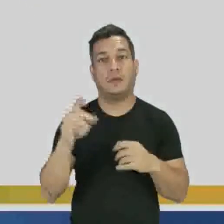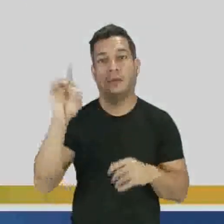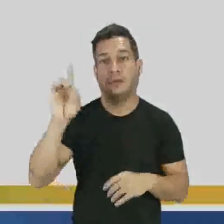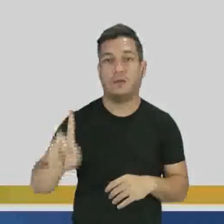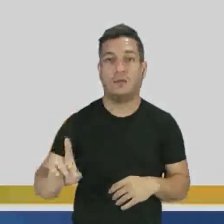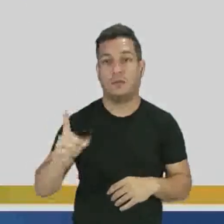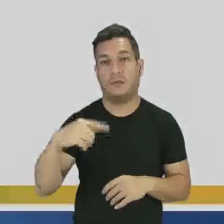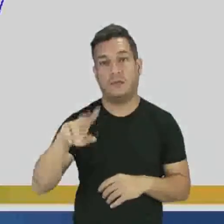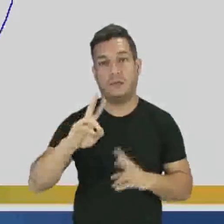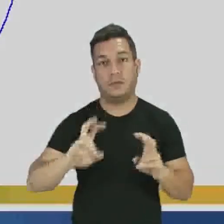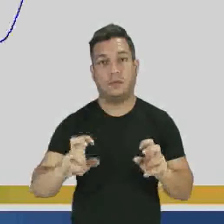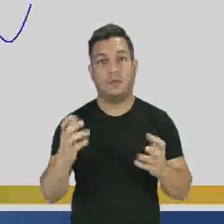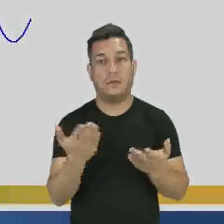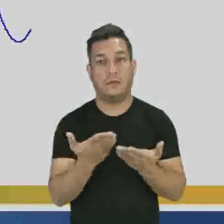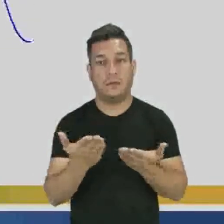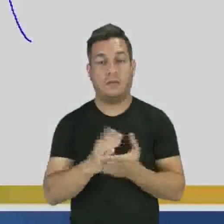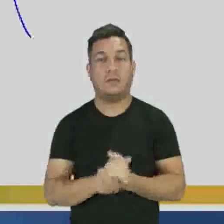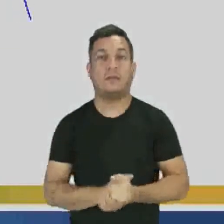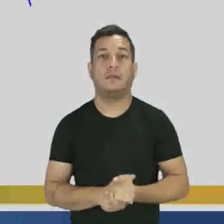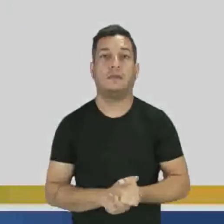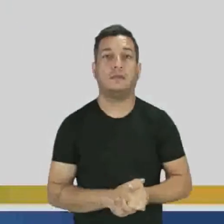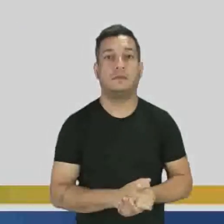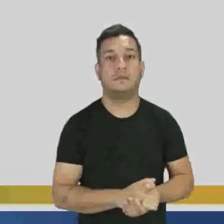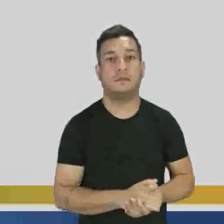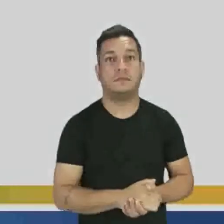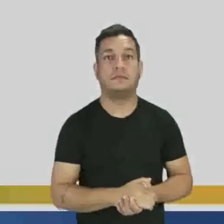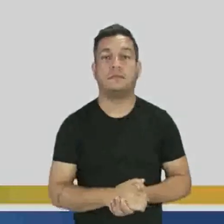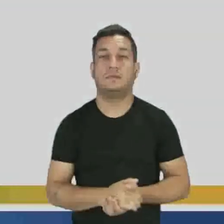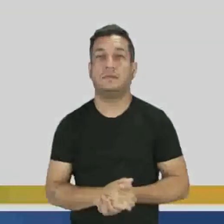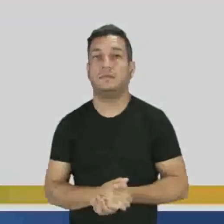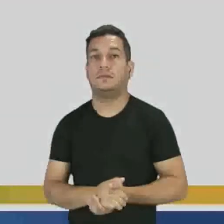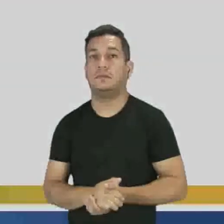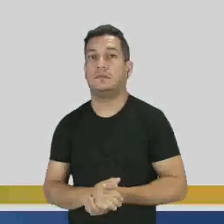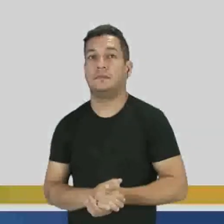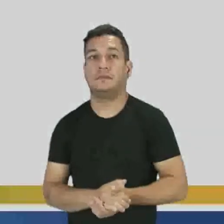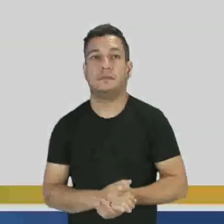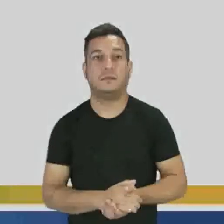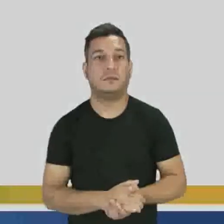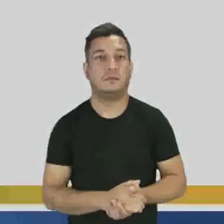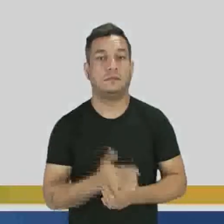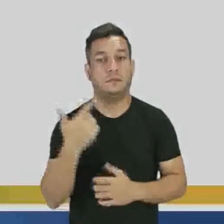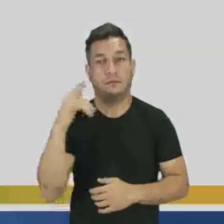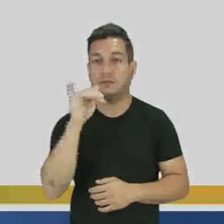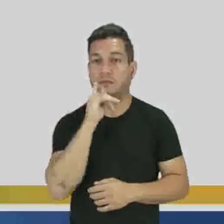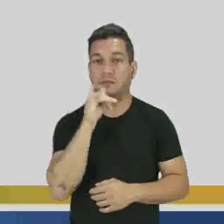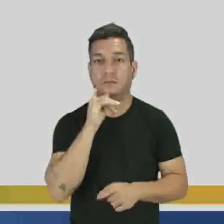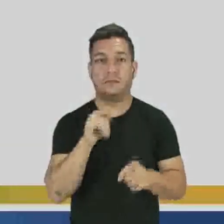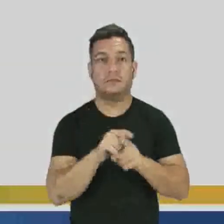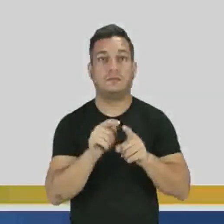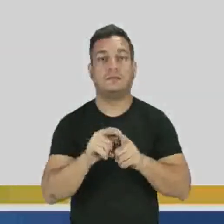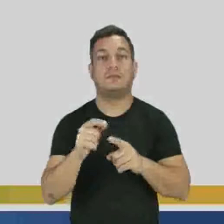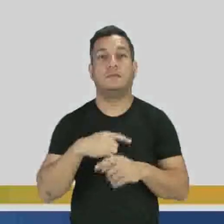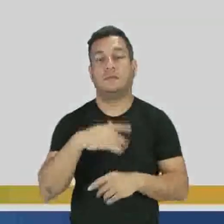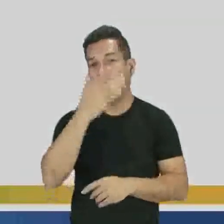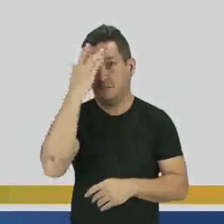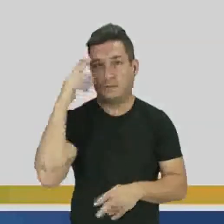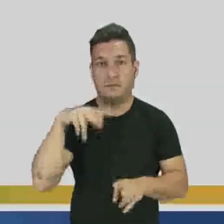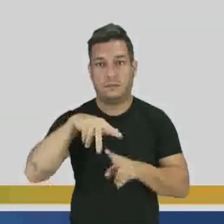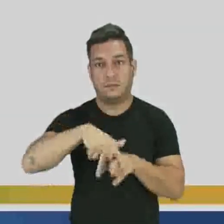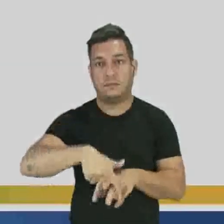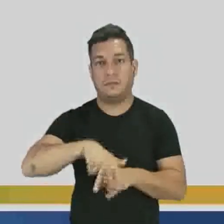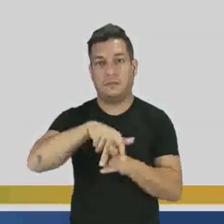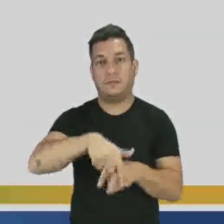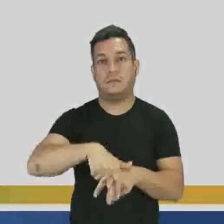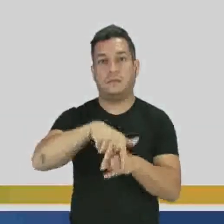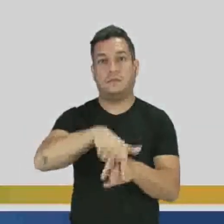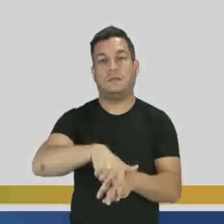direito que vocês estão observando aí, certo? Então, outro exemplo, uma pessoa montando em um